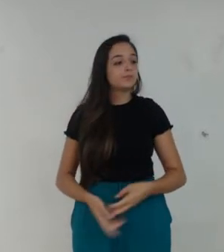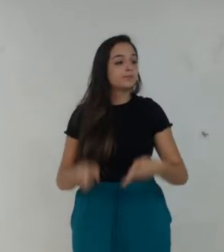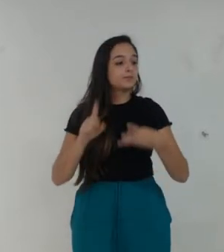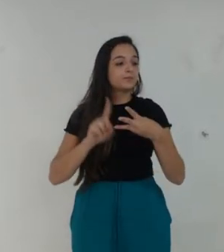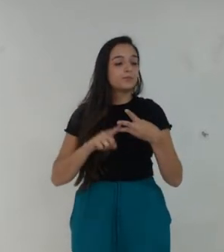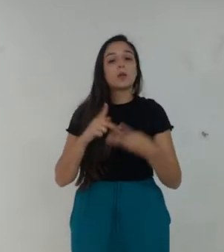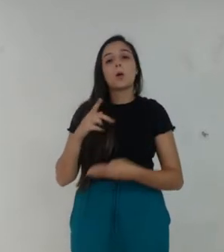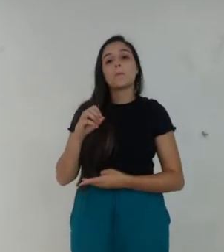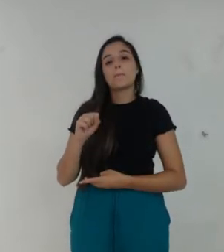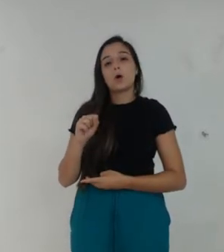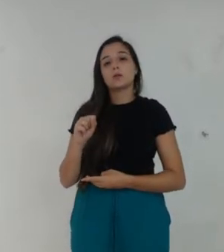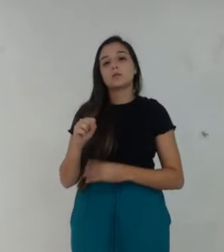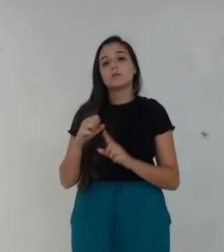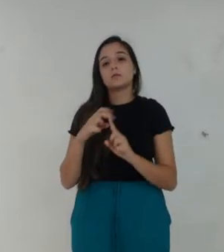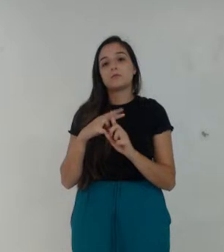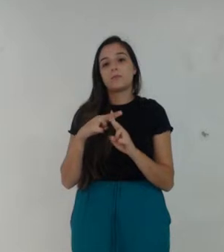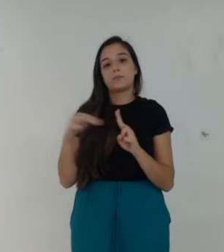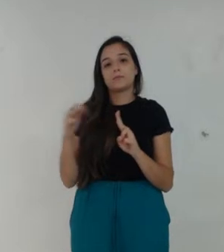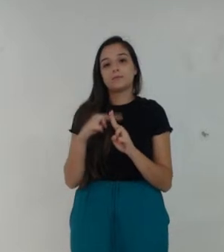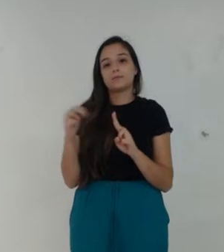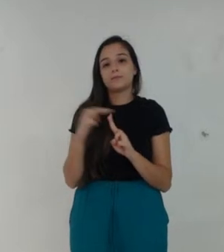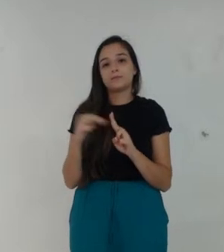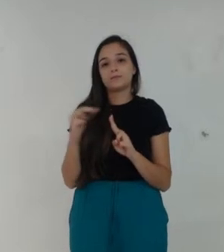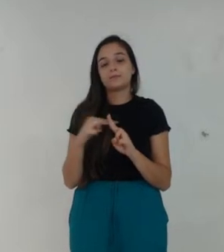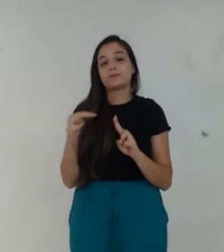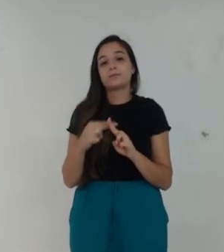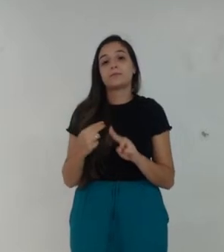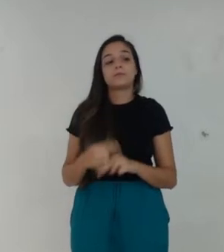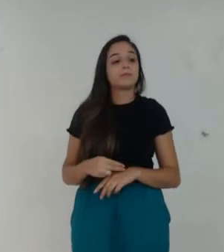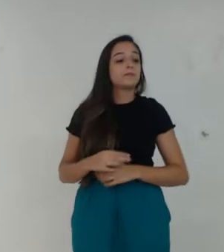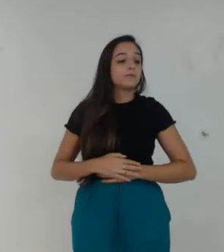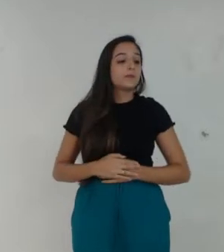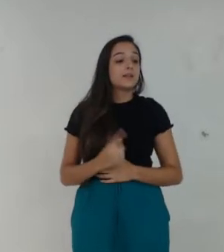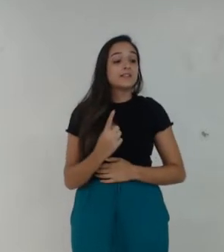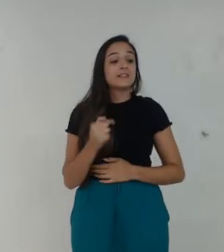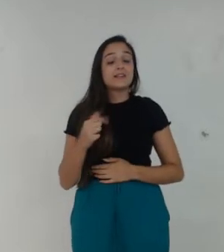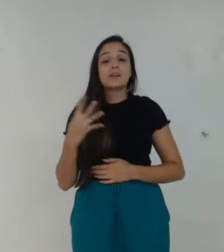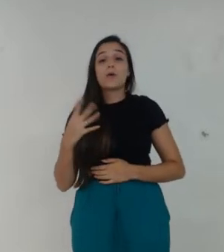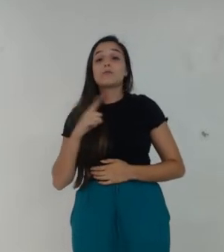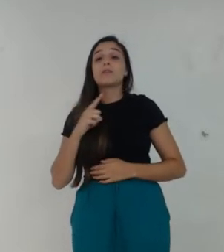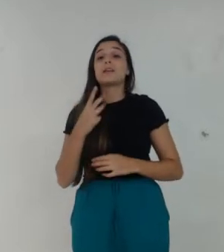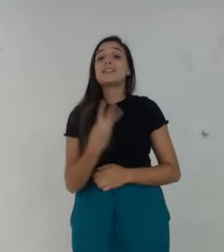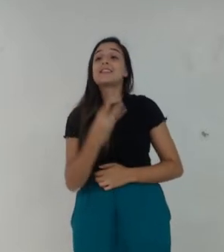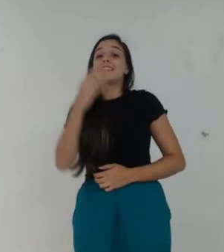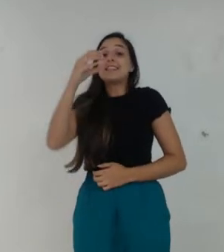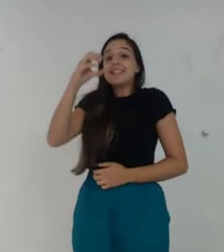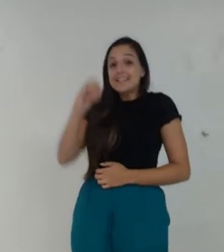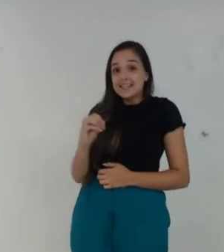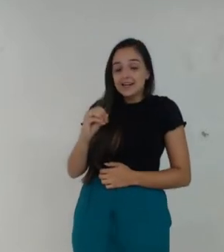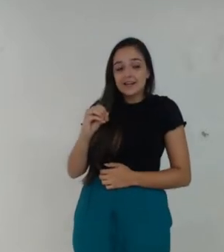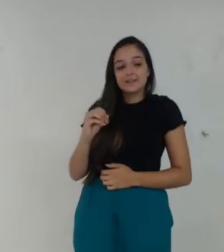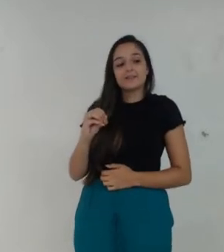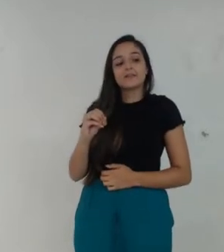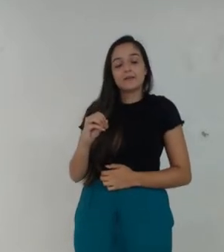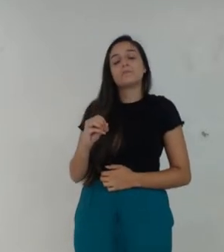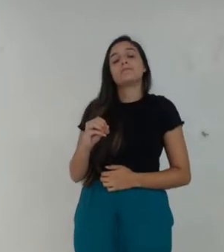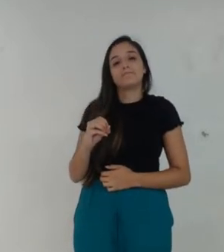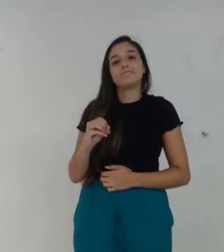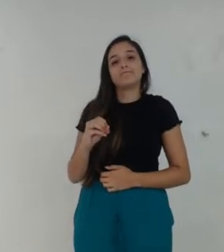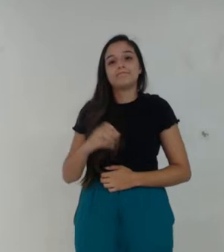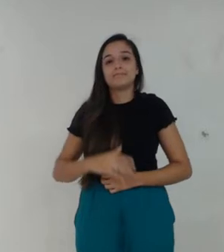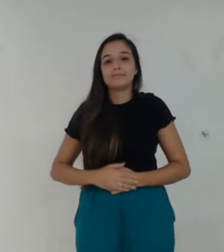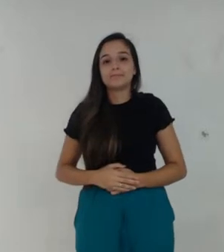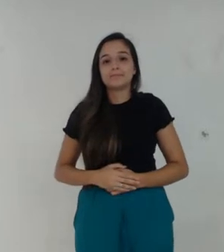174 dissertações, 30 são sobre etíos, 17%. Na POET, das 83,